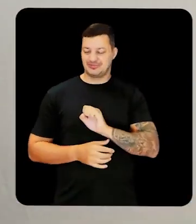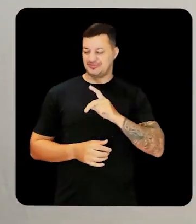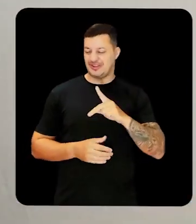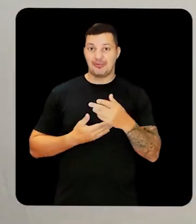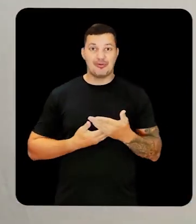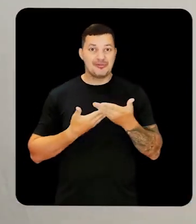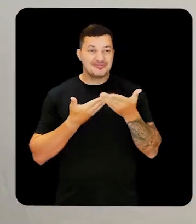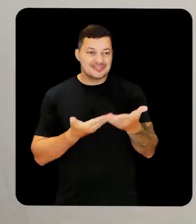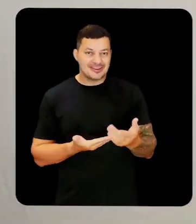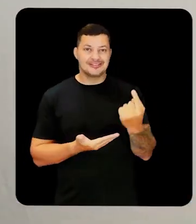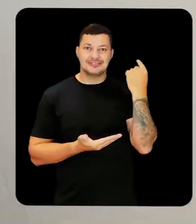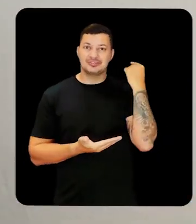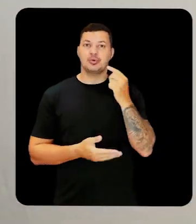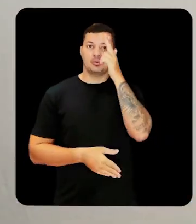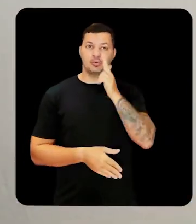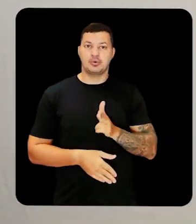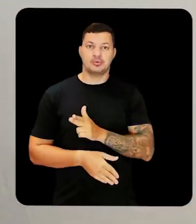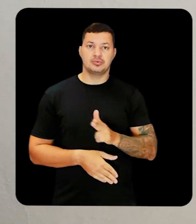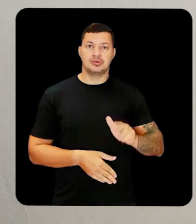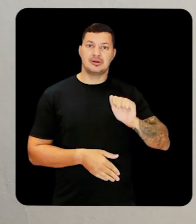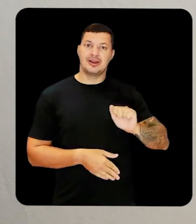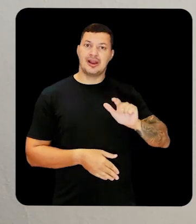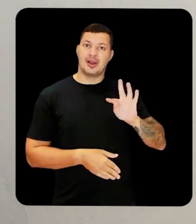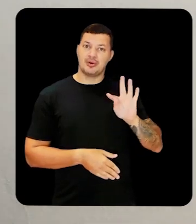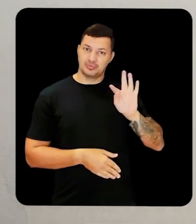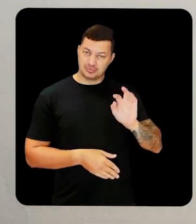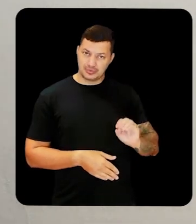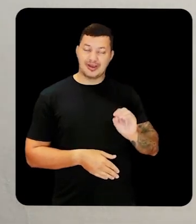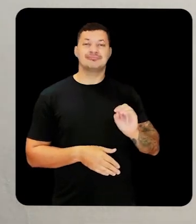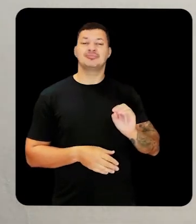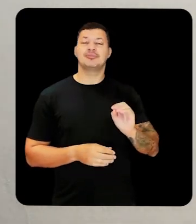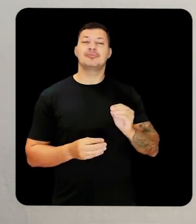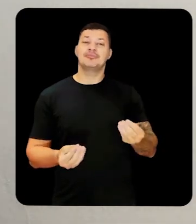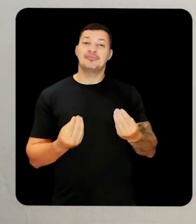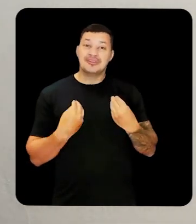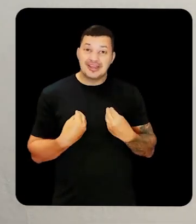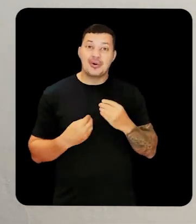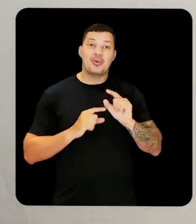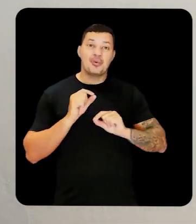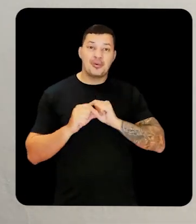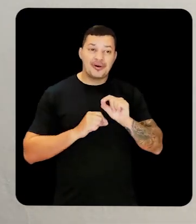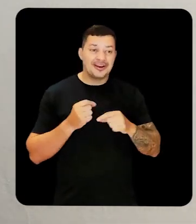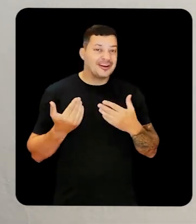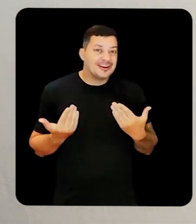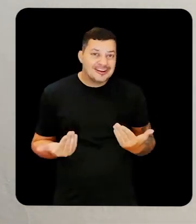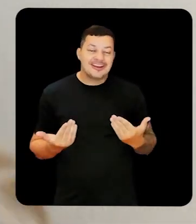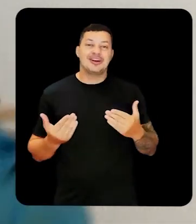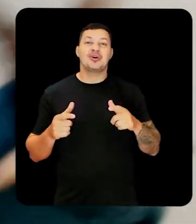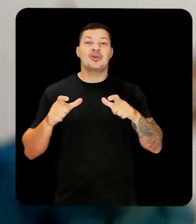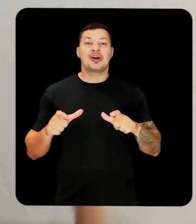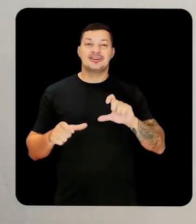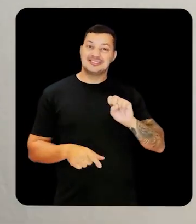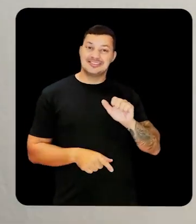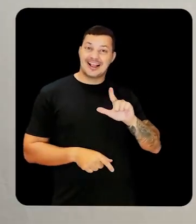São Pedro da Aldeia foi um convite, na época, de um padre chamado Padre Alto. Esse padre me cedeu